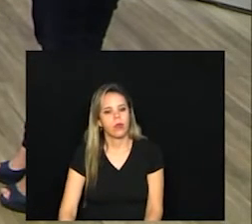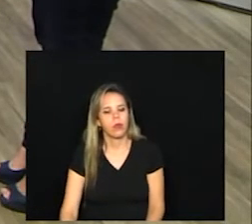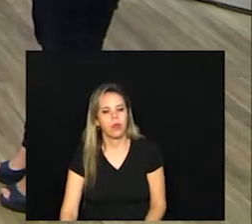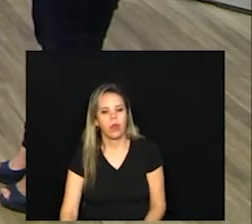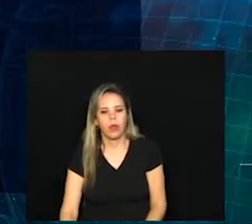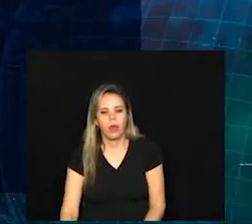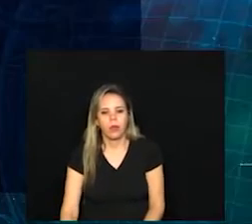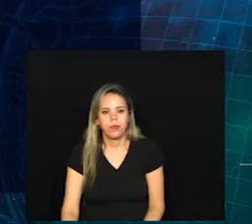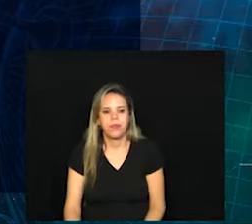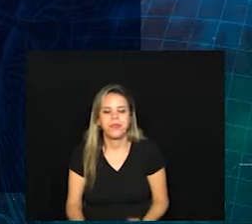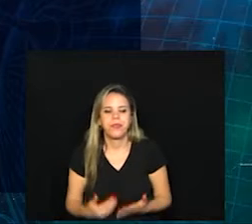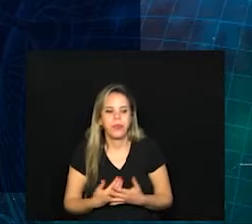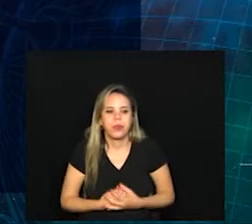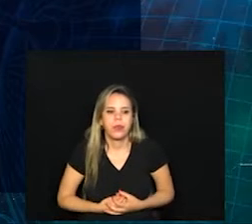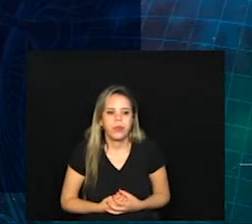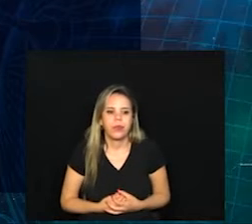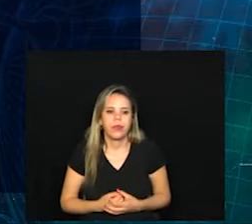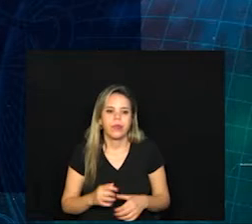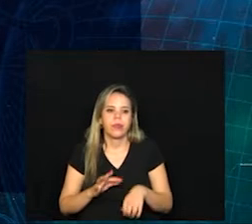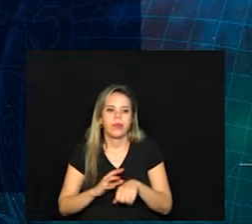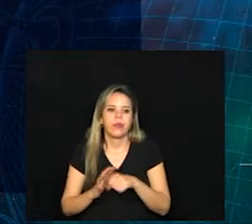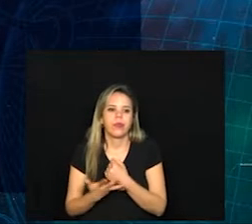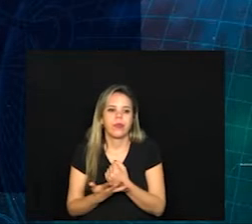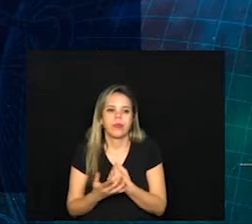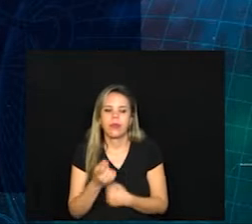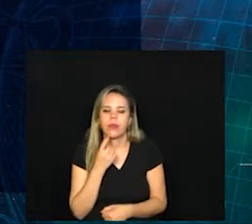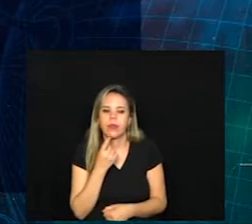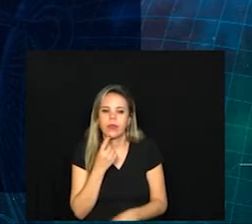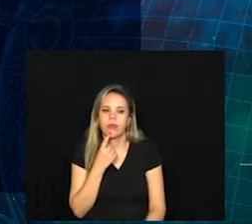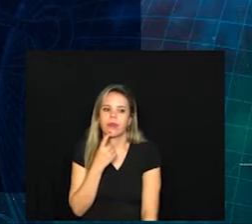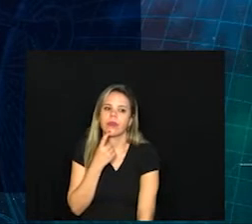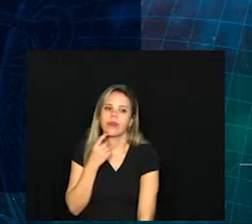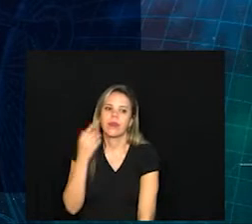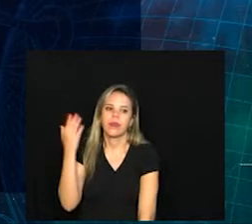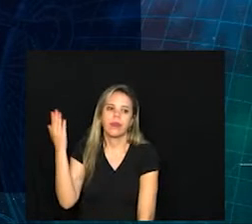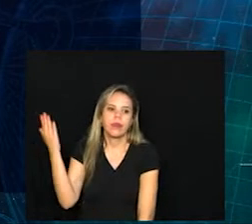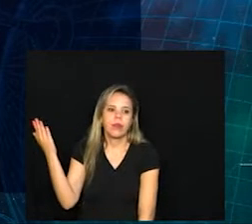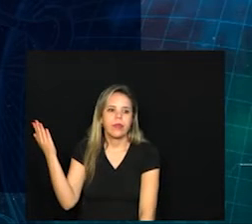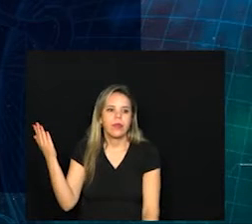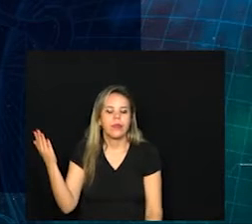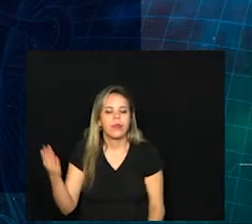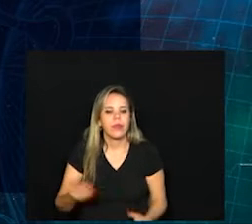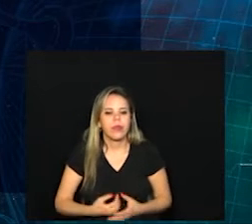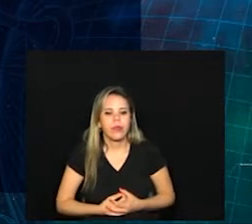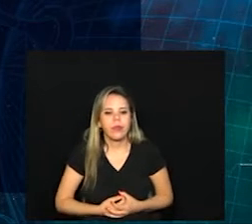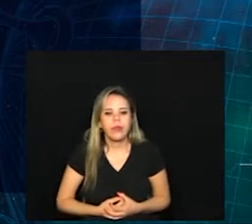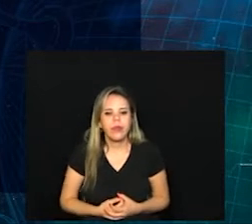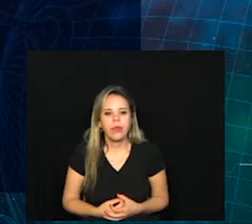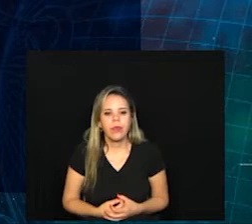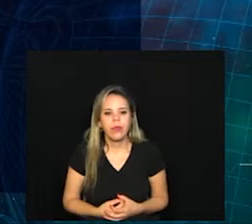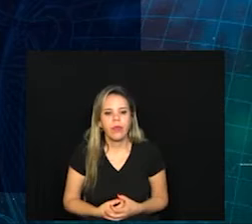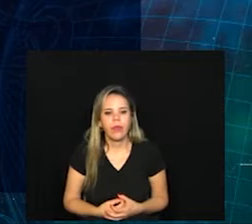345.124 casos confirmados da doença e Campinas somava, então,